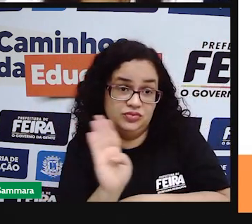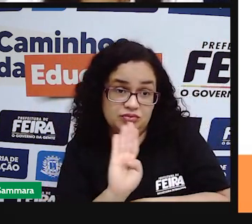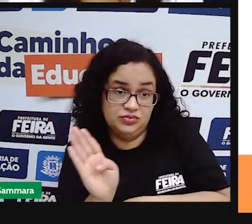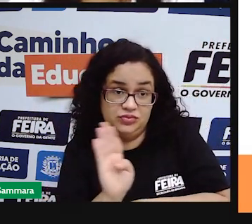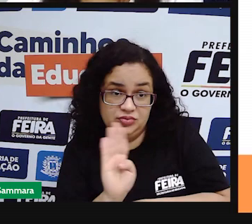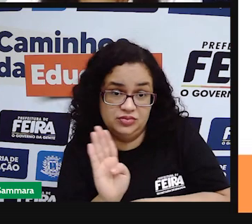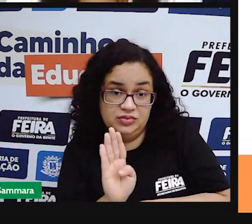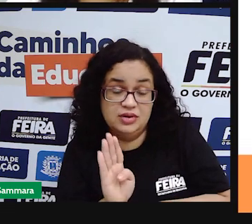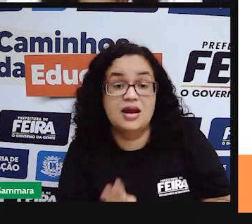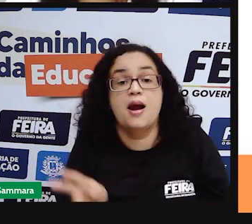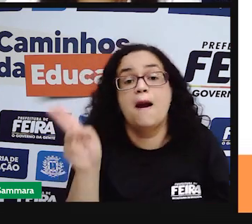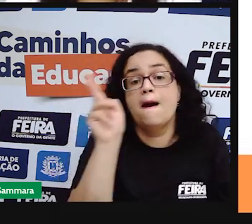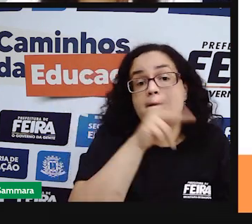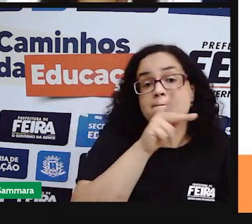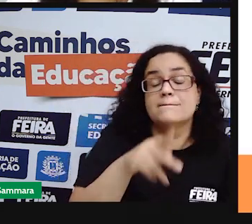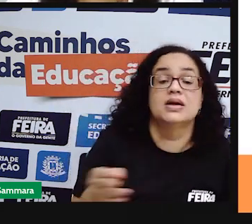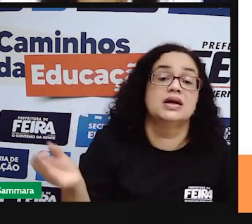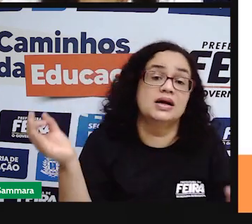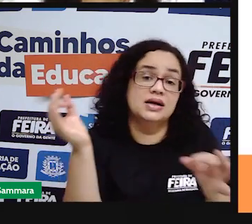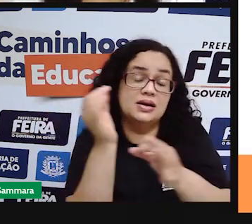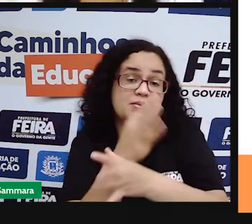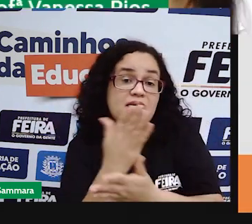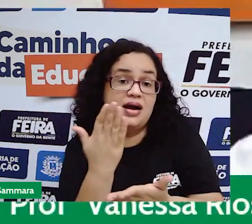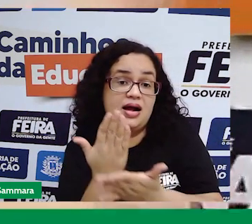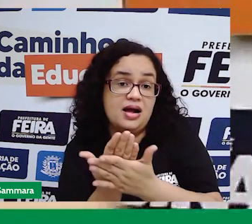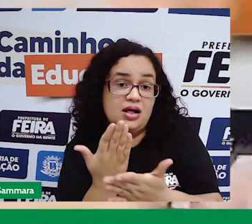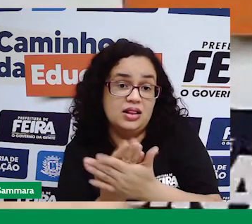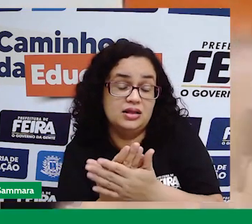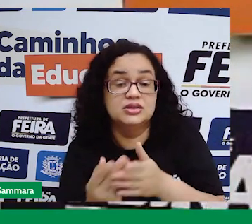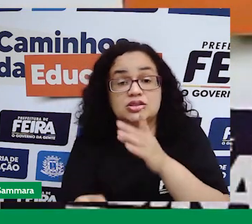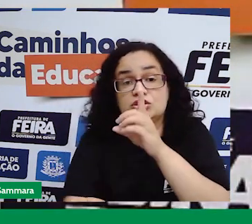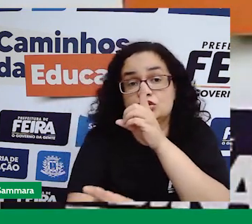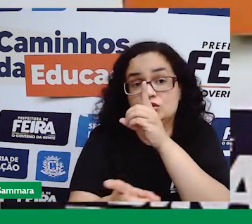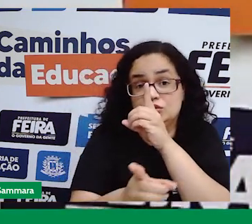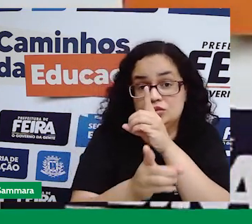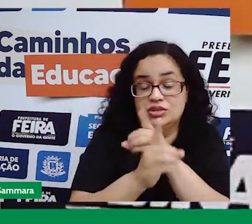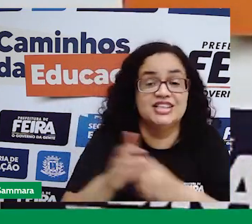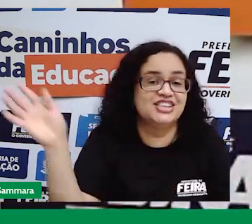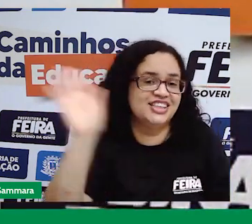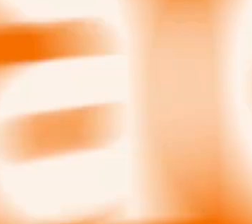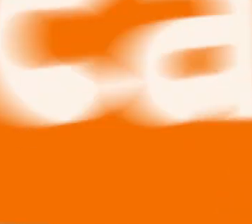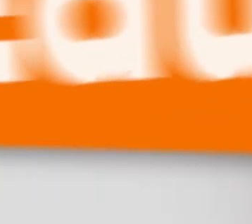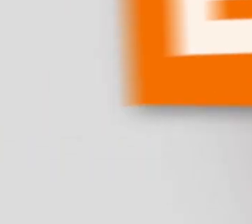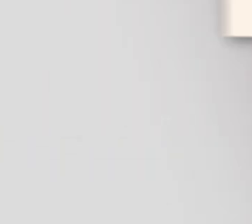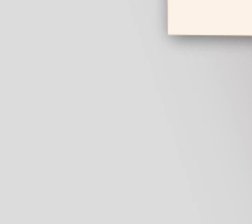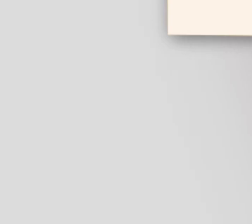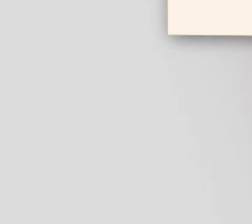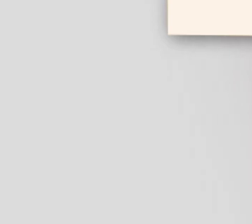A pró termina a aula por aqui e a gente se encontra, viu? Tchau, tchau, turma.